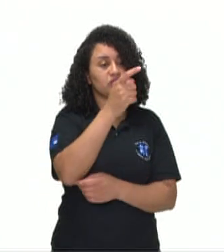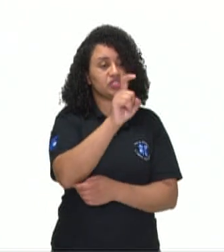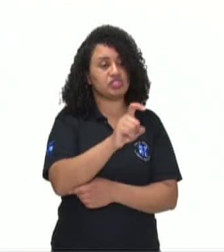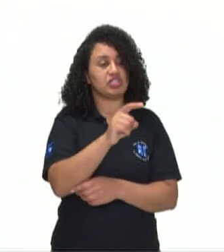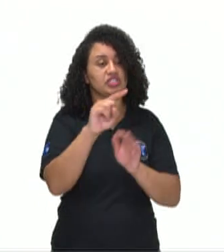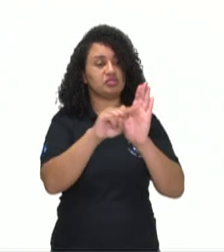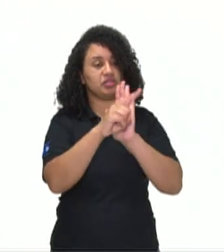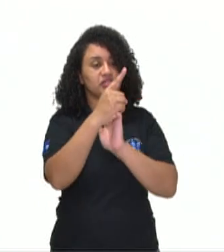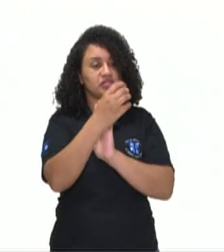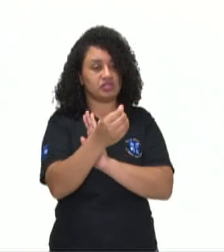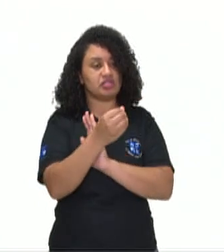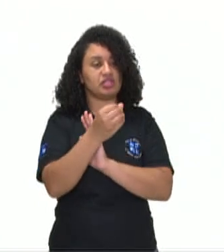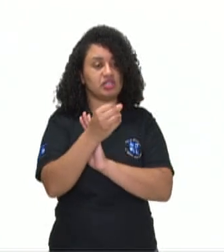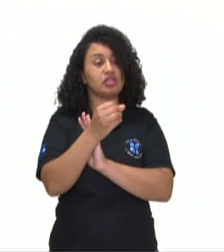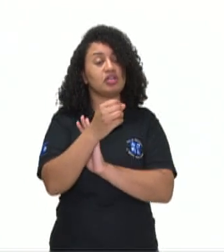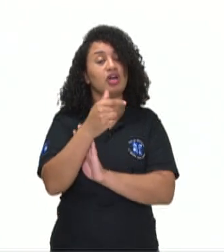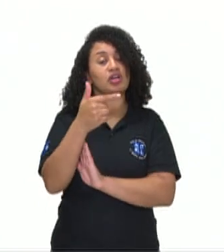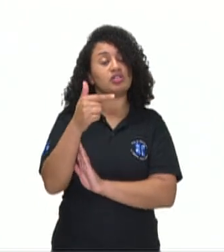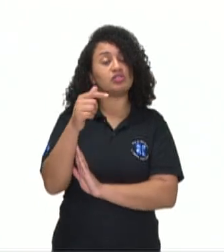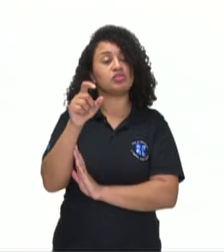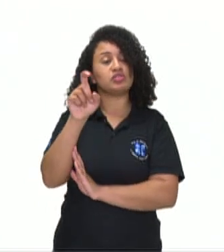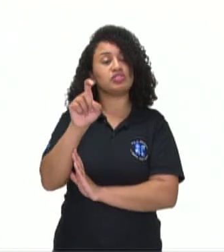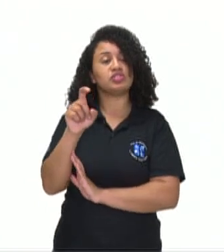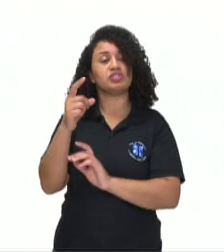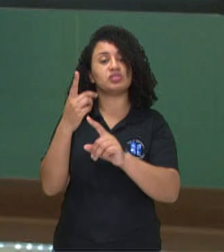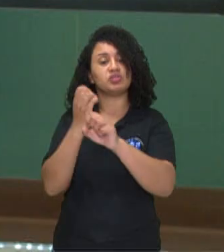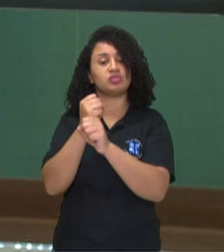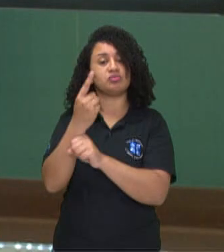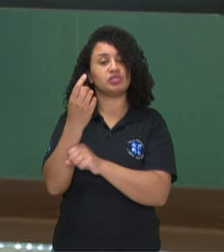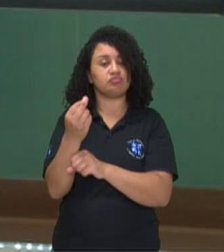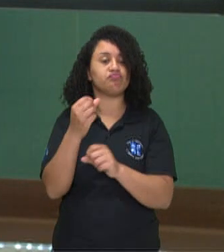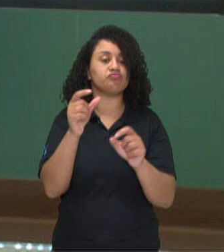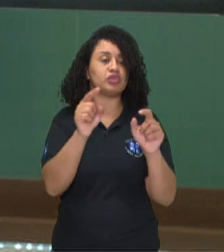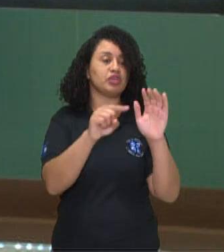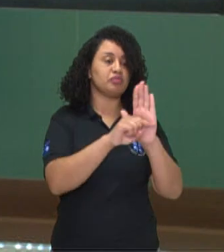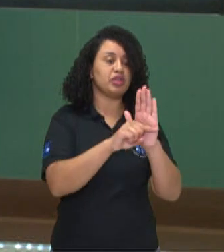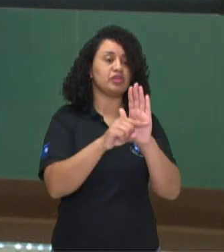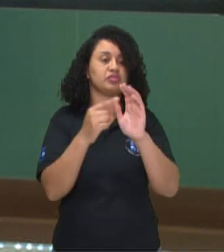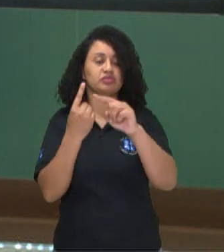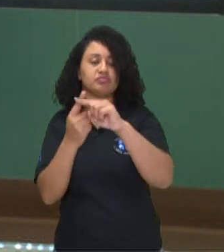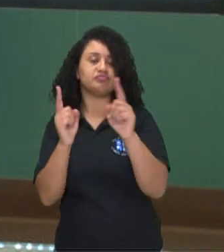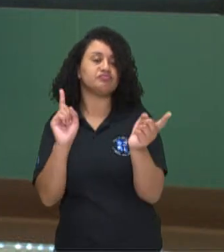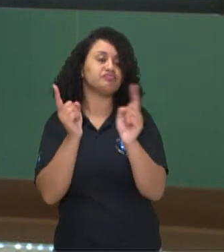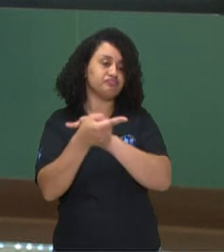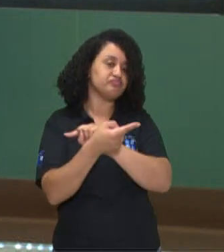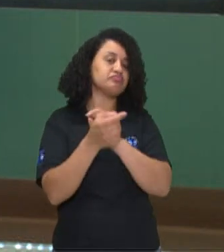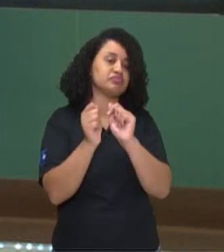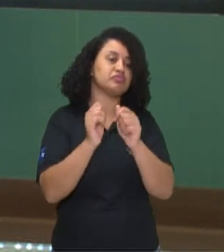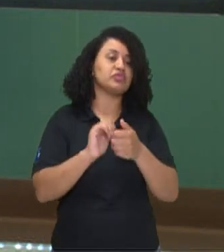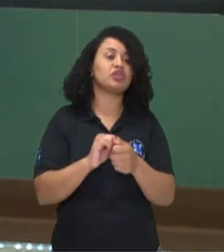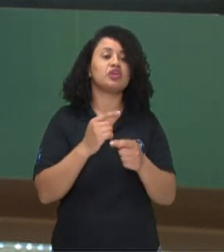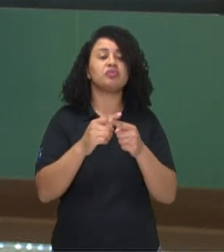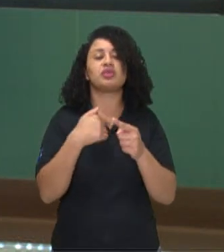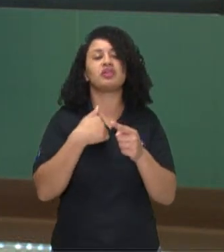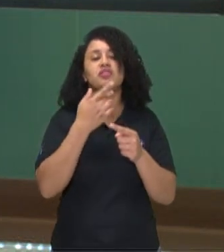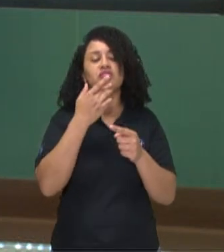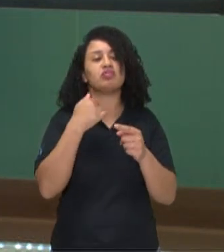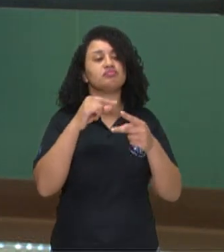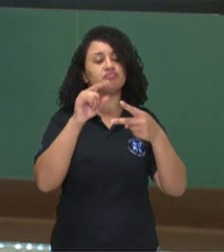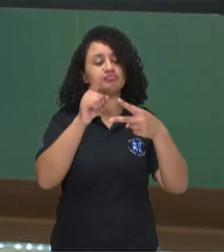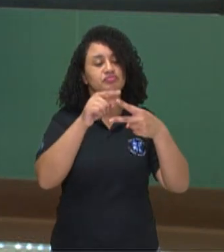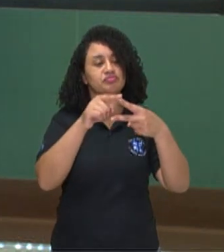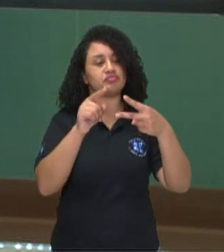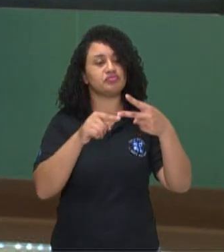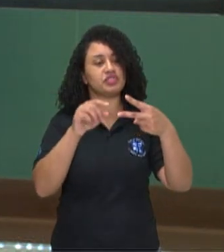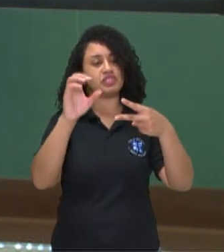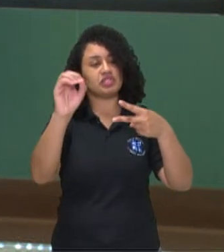e do segundo, intercalando os sinais de mais e menos. Agora ficou muito fácil, porque é um produto que é nulo, então ou o primeiro termo é